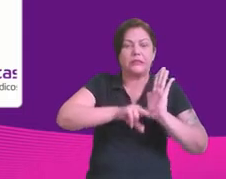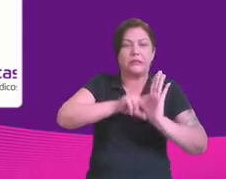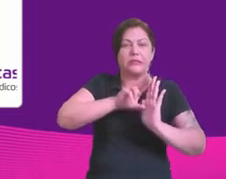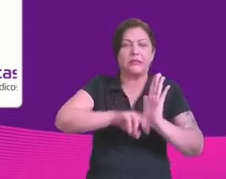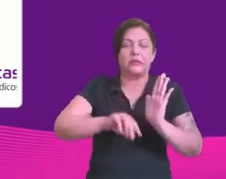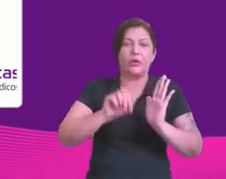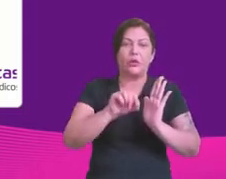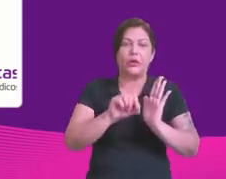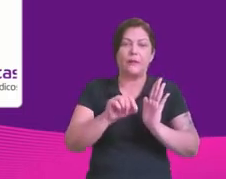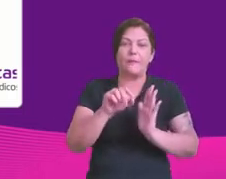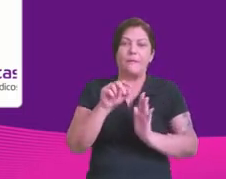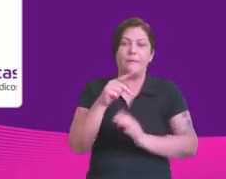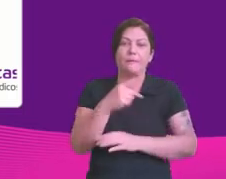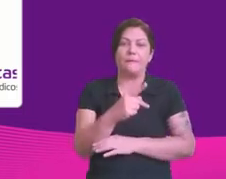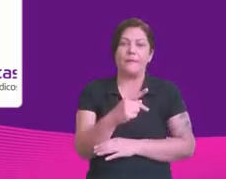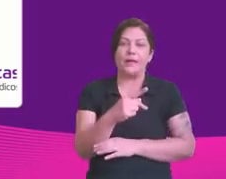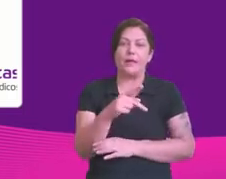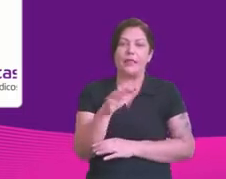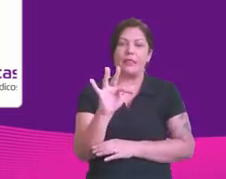PT4A PN0.